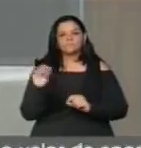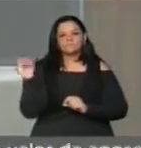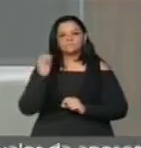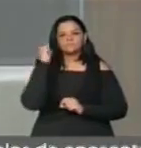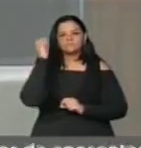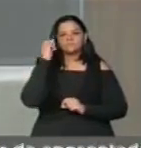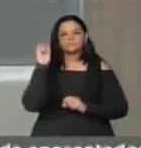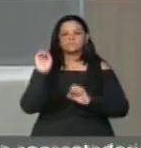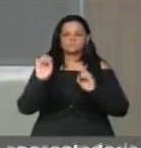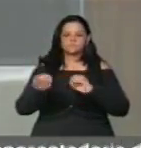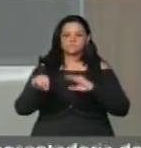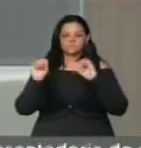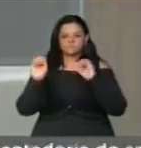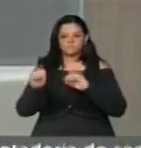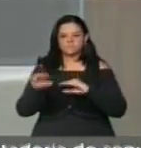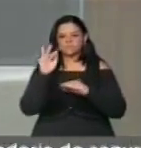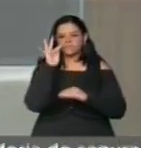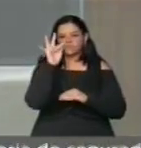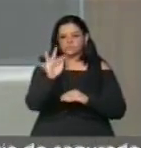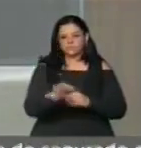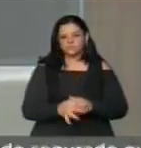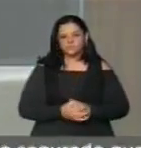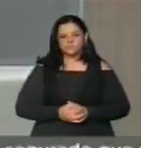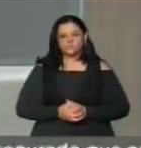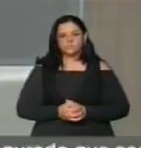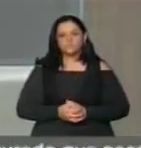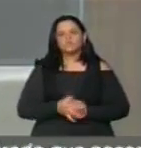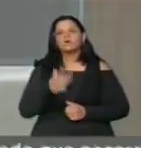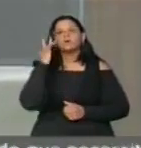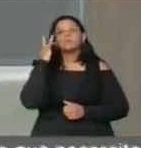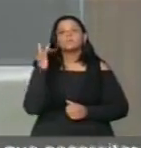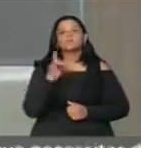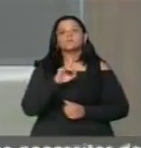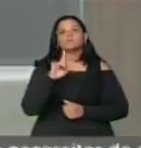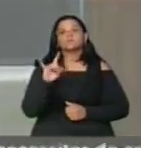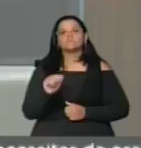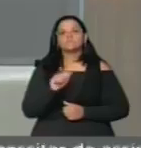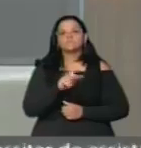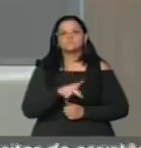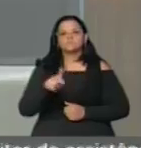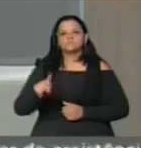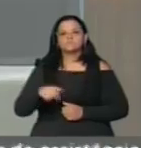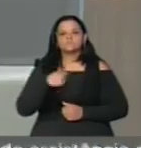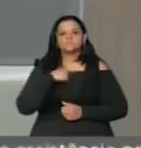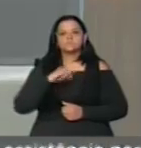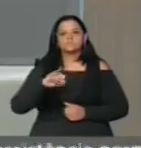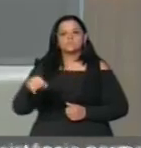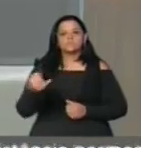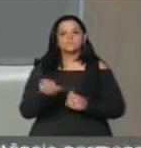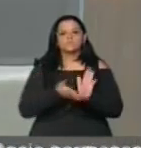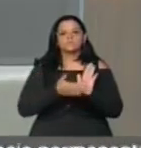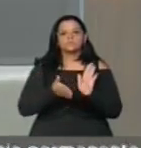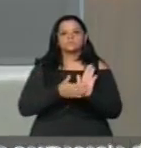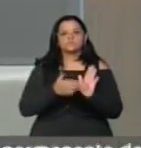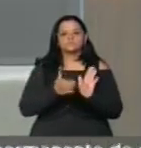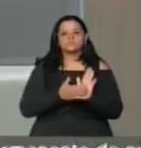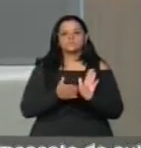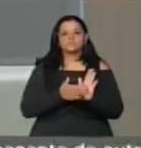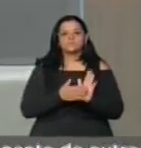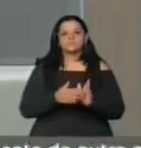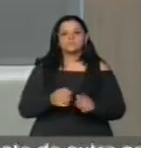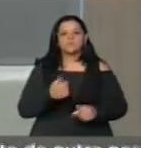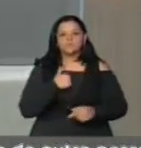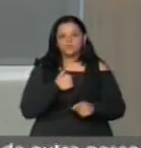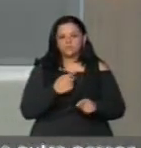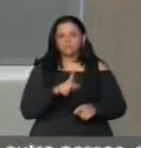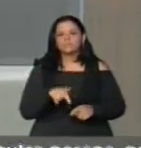educação. Vale lembrar que amanhã é o dia do professor. Aproveito para parabenizá-lo, lembrando que também fui